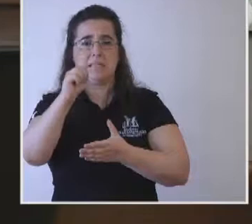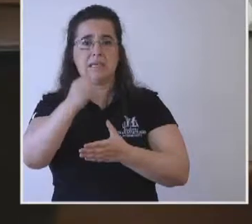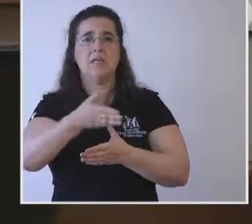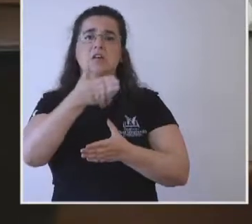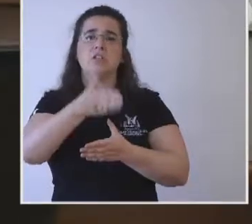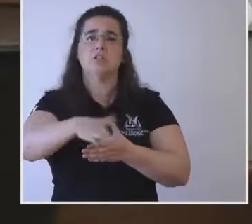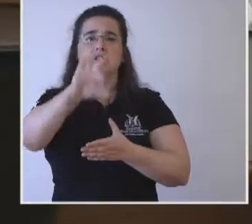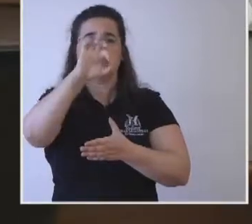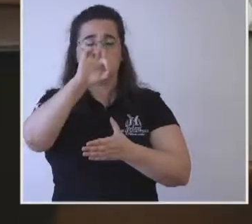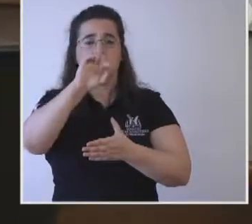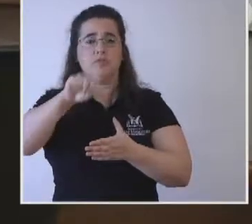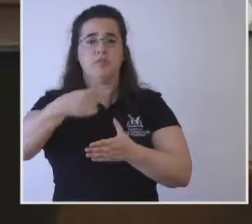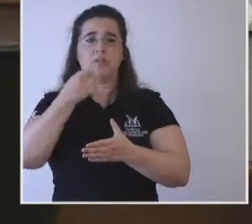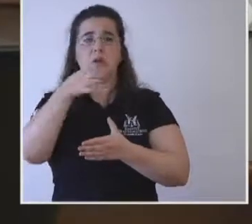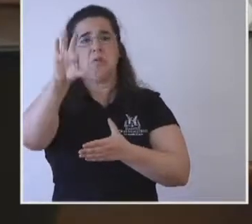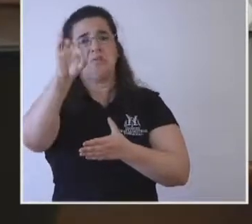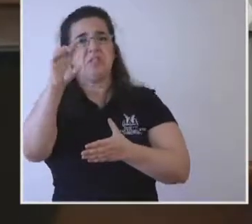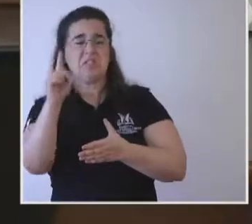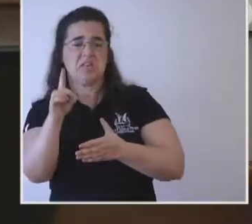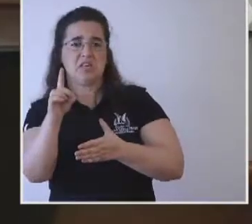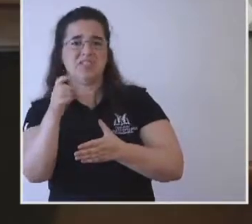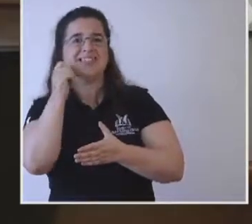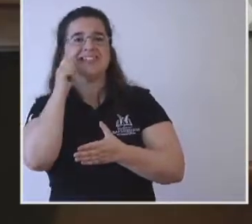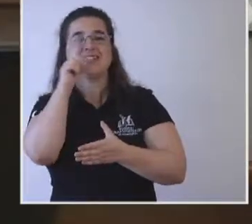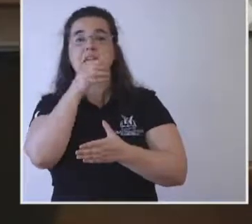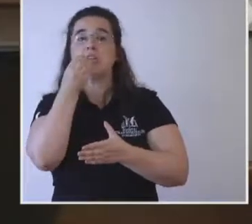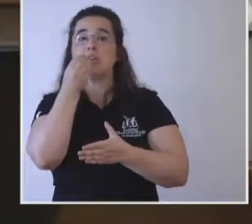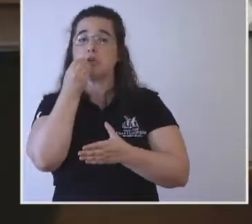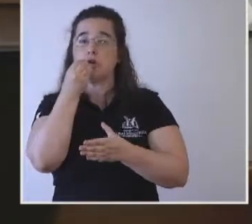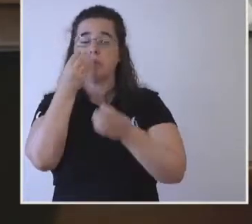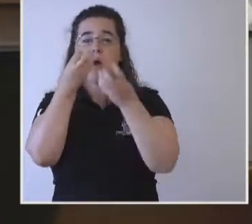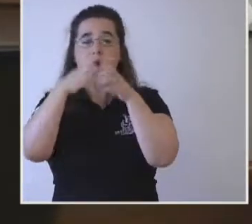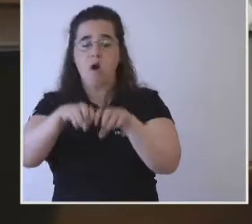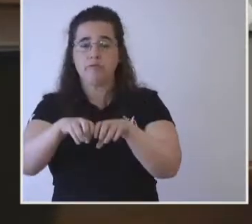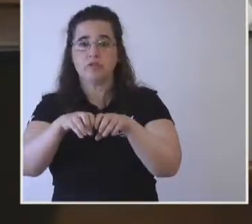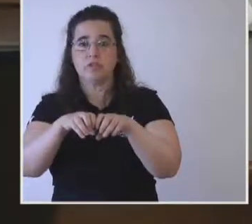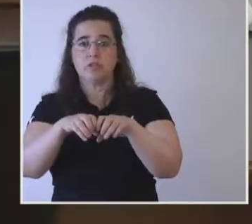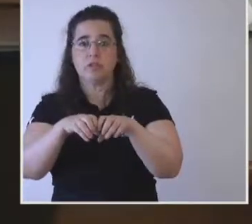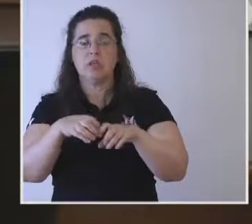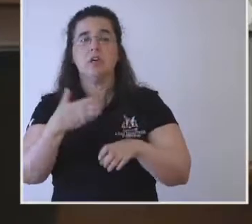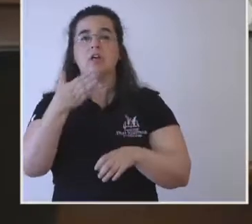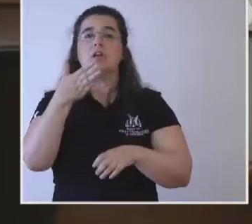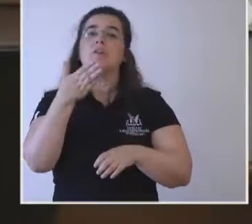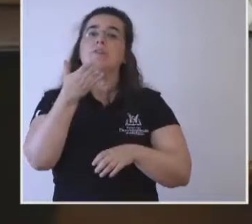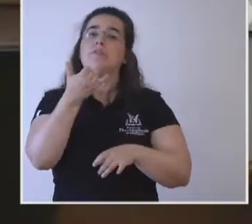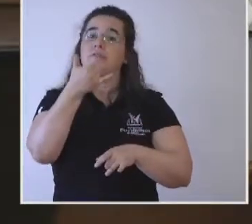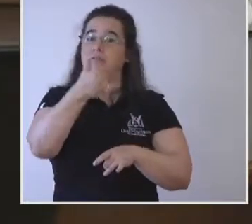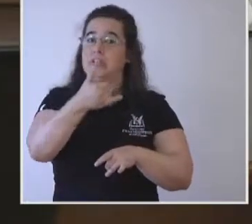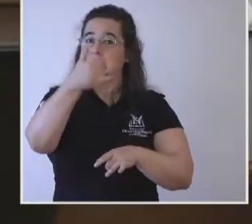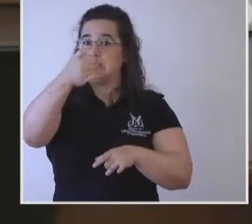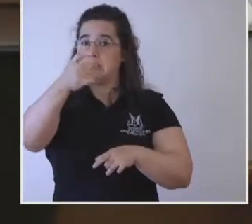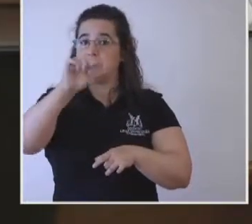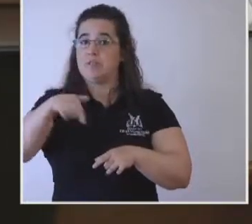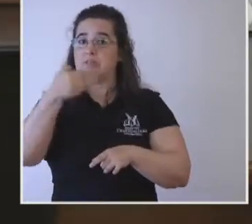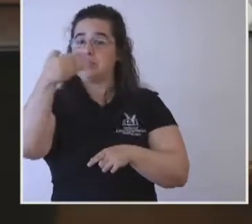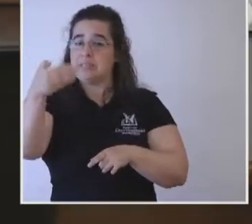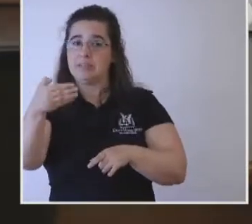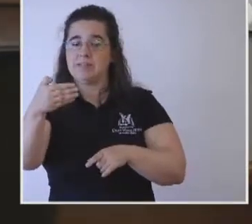Os ovo-lacto-vegetarianos já estão com 25,7, já estão com excesso de peso.